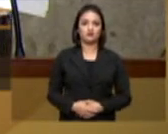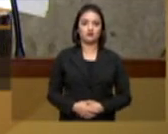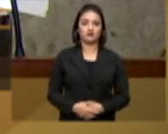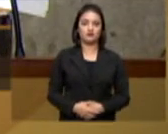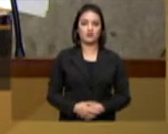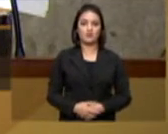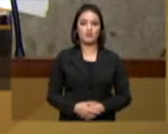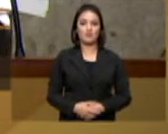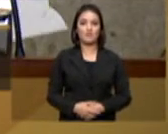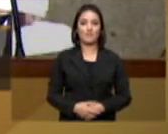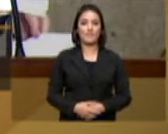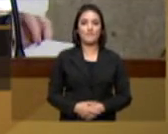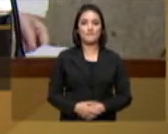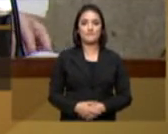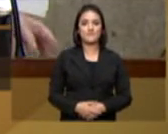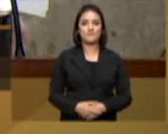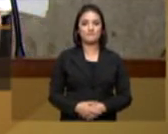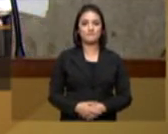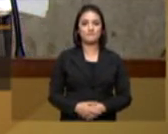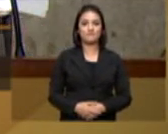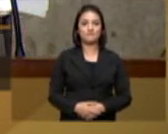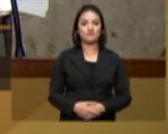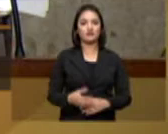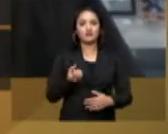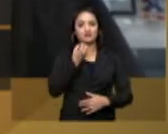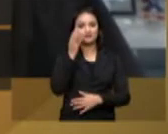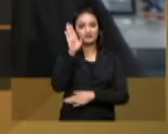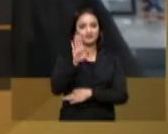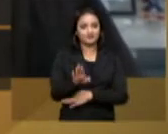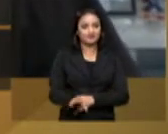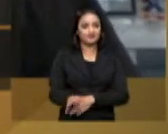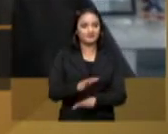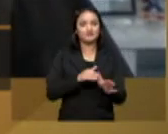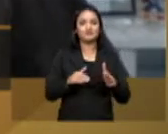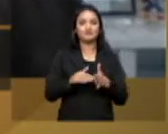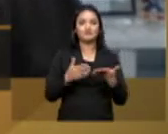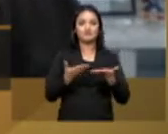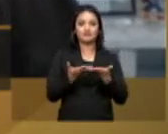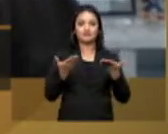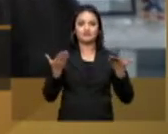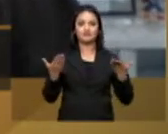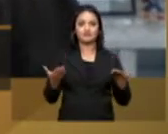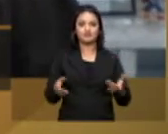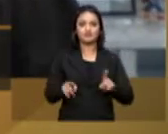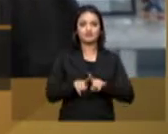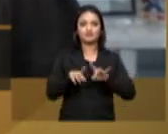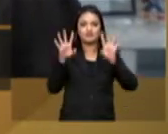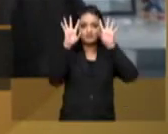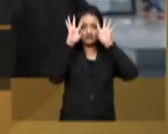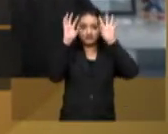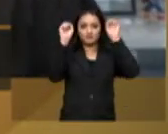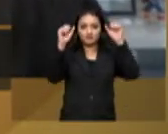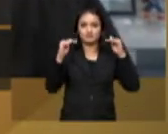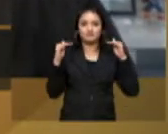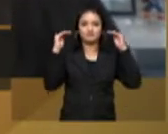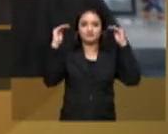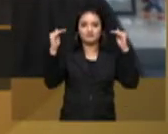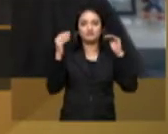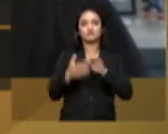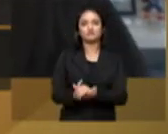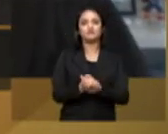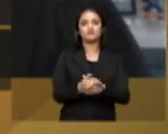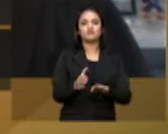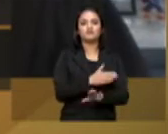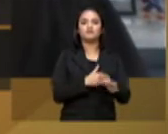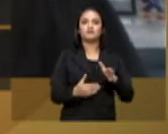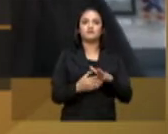Boa tarde, excelências. Dirijo-me com muita honra à Suprema Corte do meu país, inicialmente cumprimentando cada um dos ministros e ministras